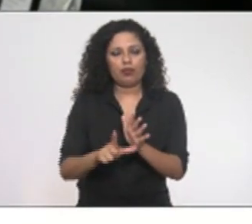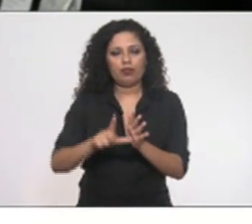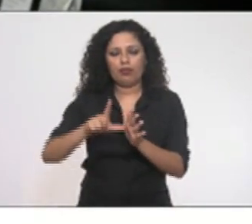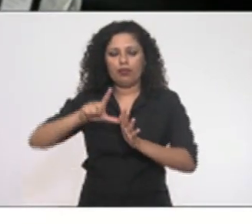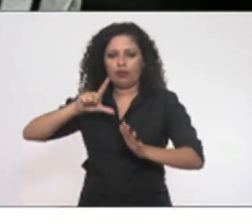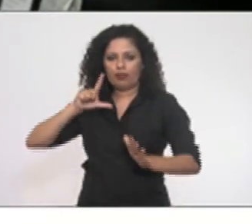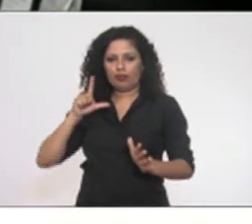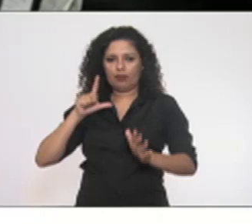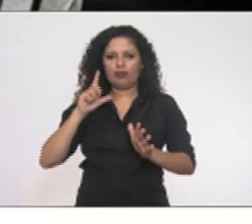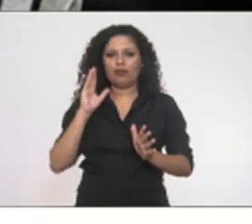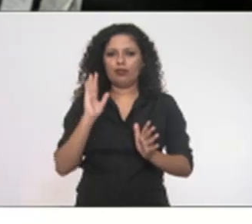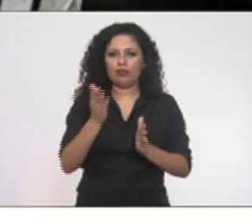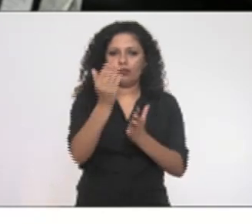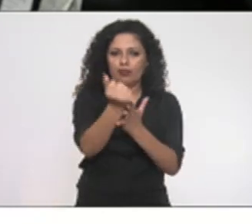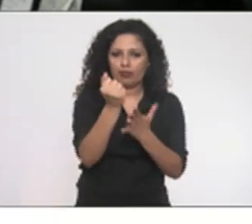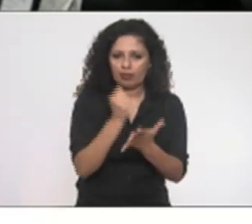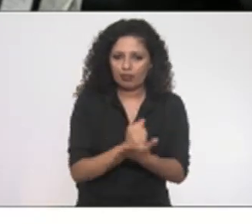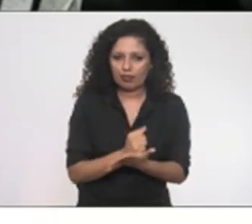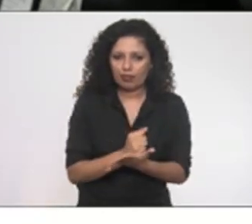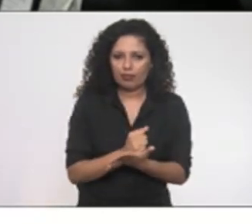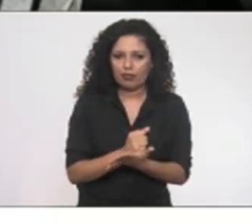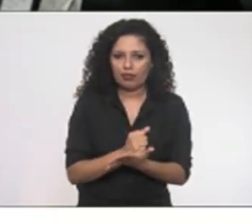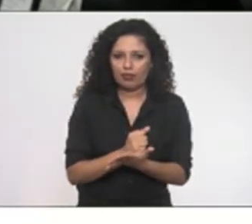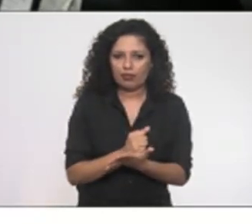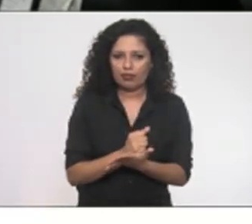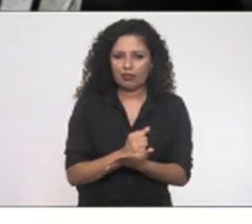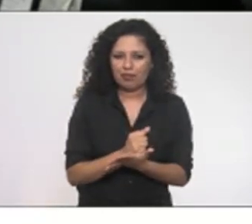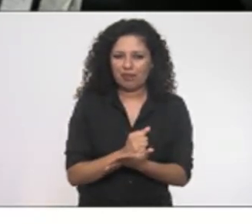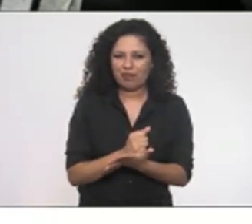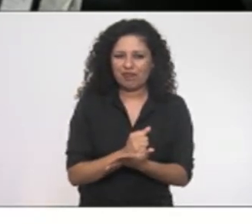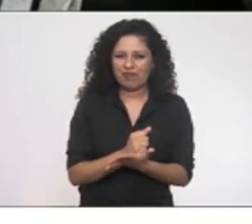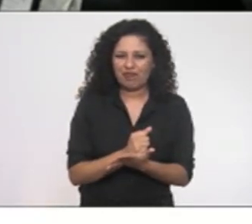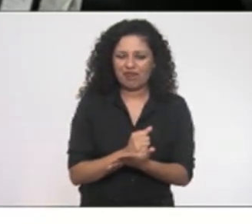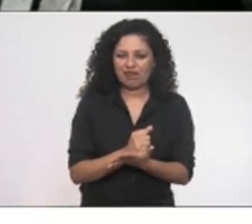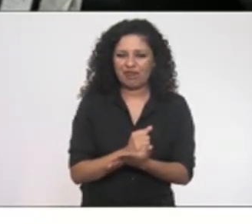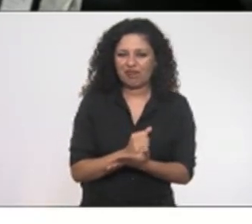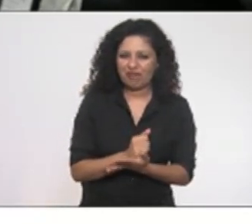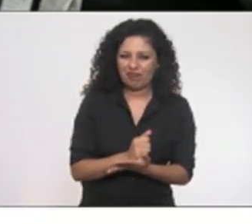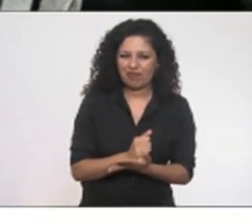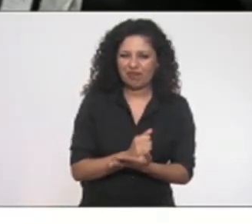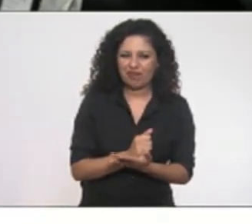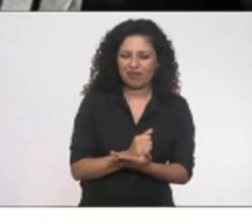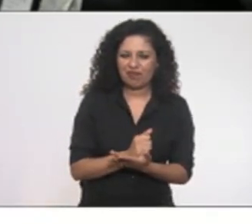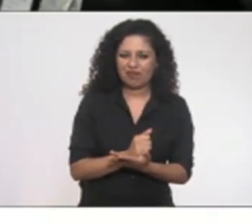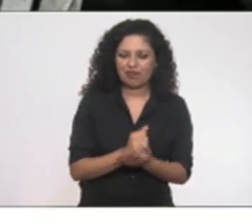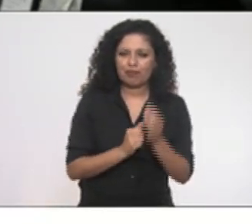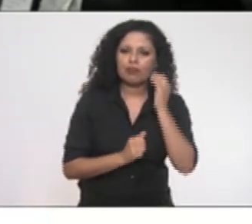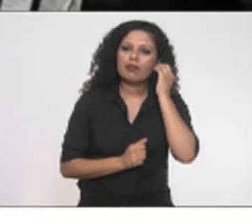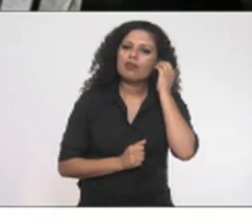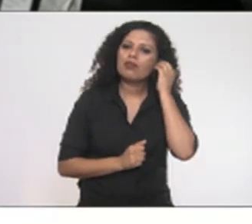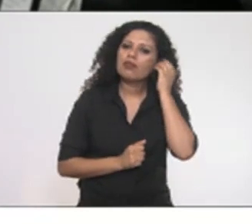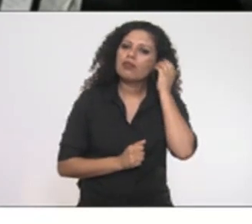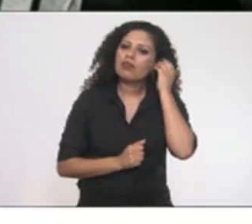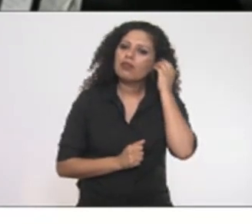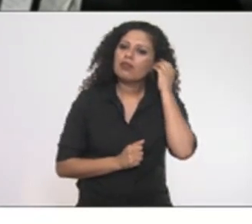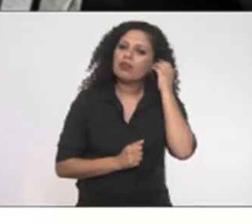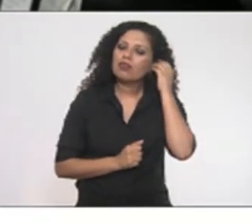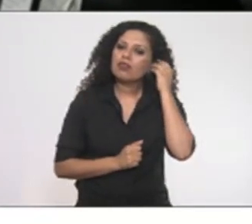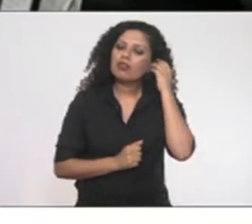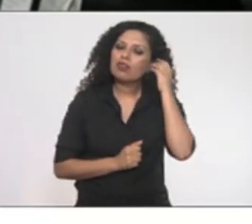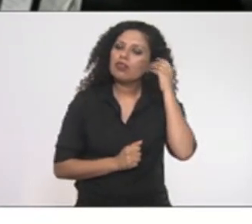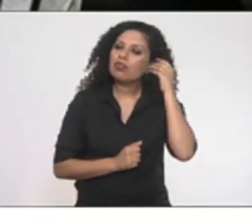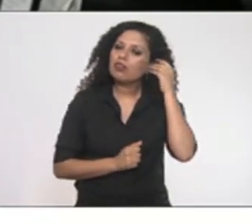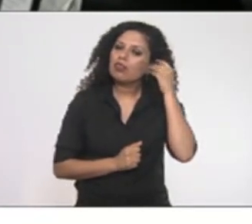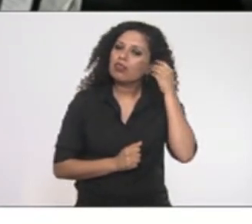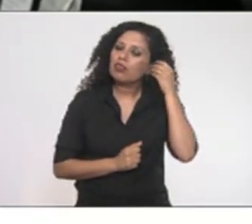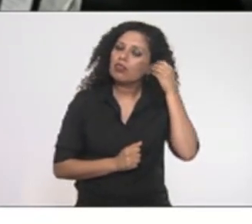gente, já aprovado, porque para caso o gasoduto que interliga com a malha de transporte não fique pronto a